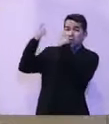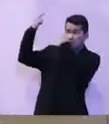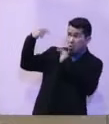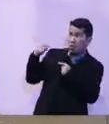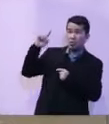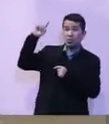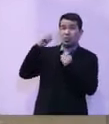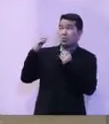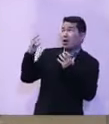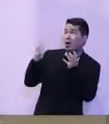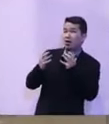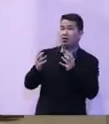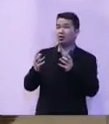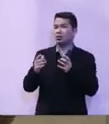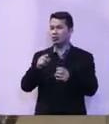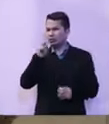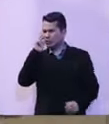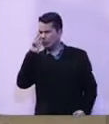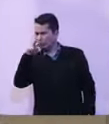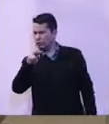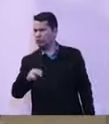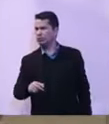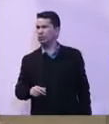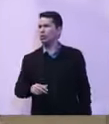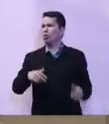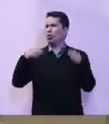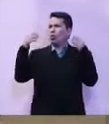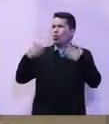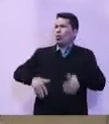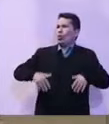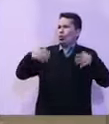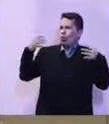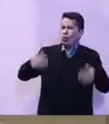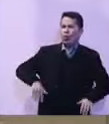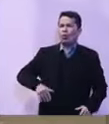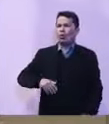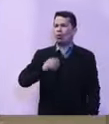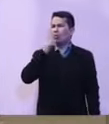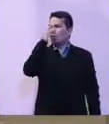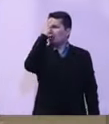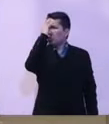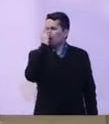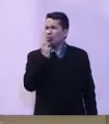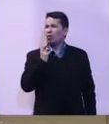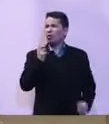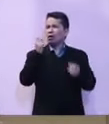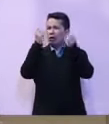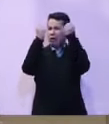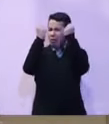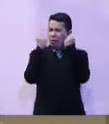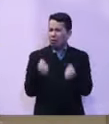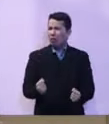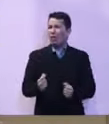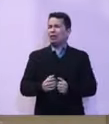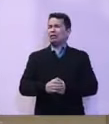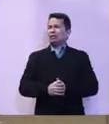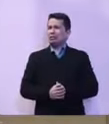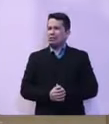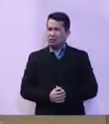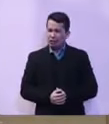Deus. Veja, todos esses textos estão falando da mesma coisa. Talvez você